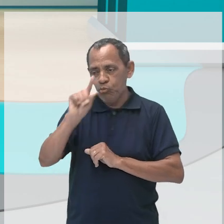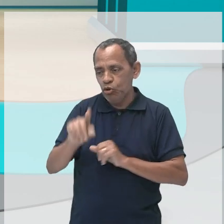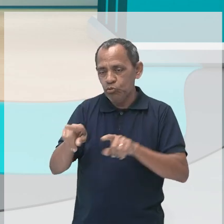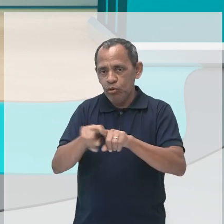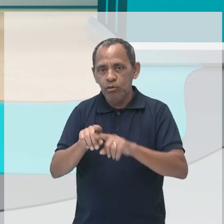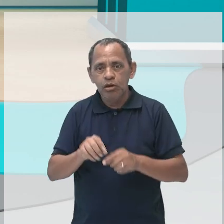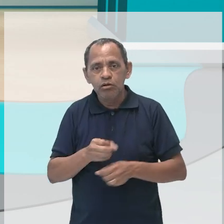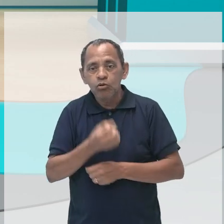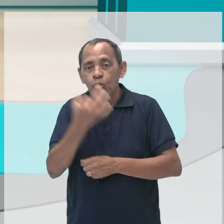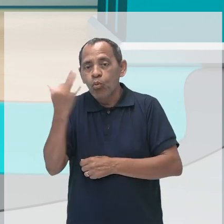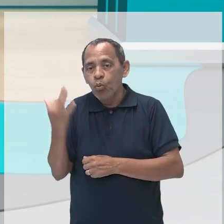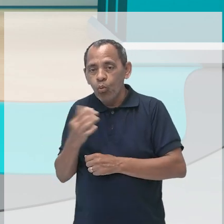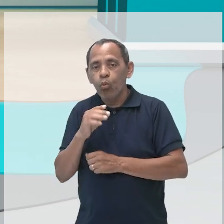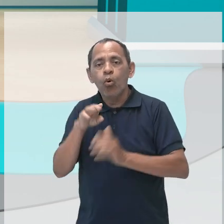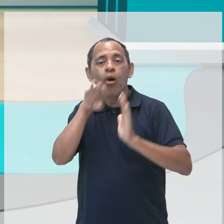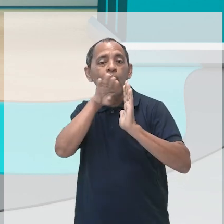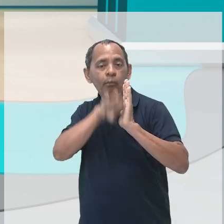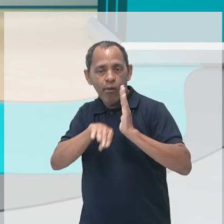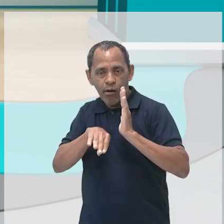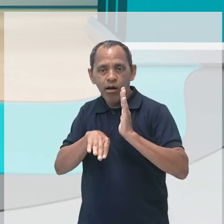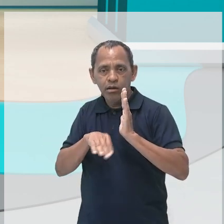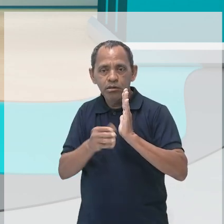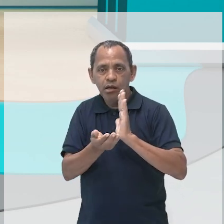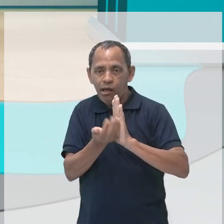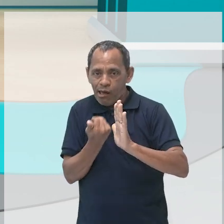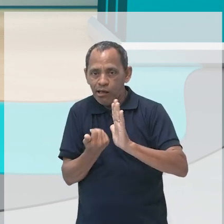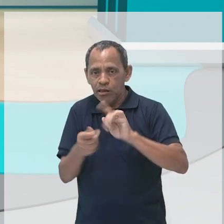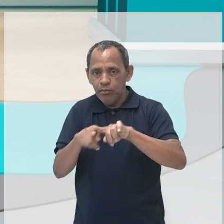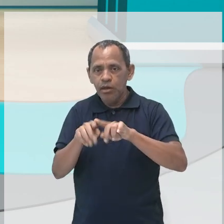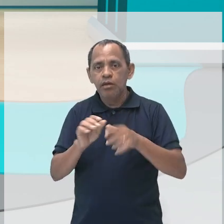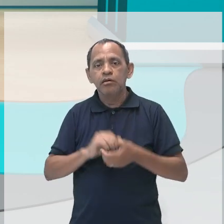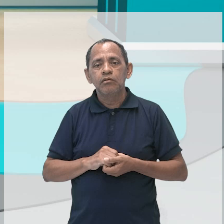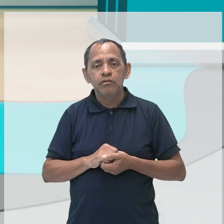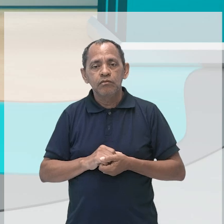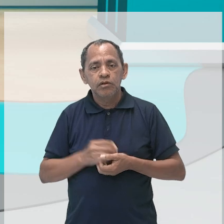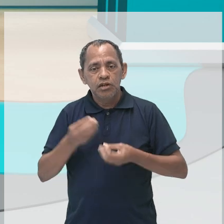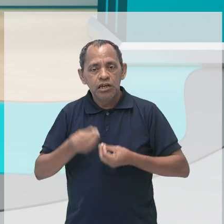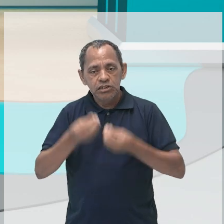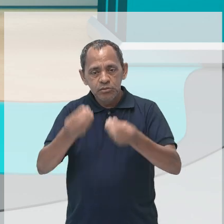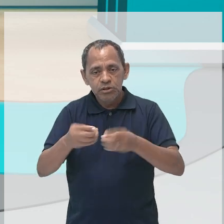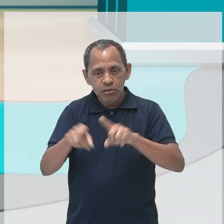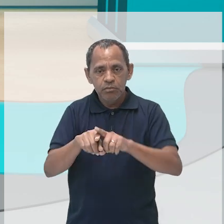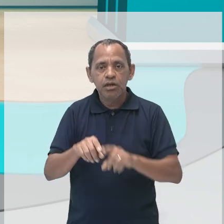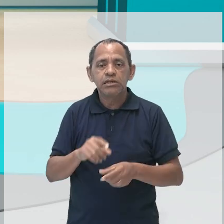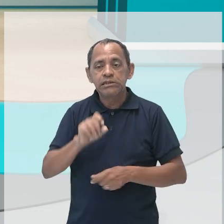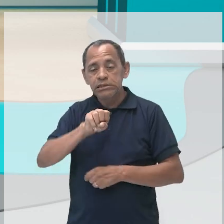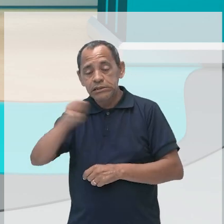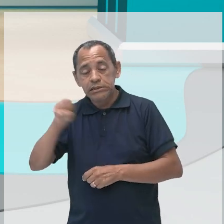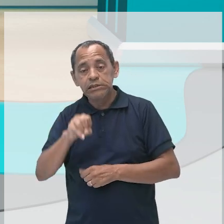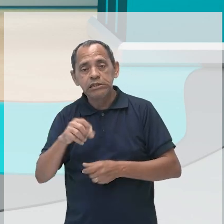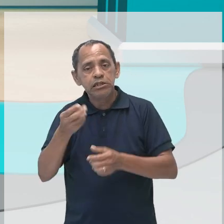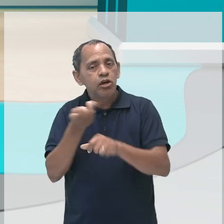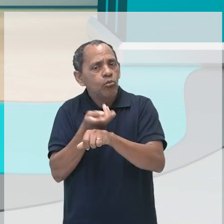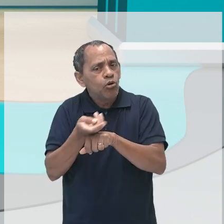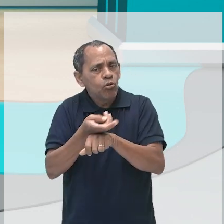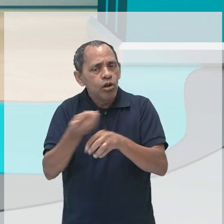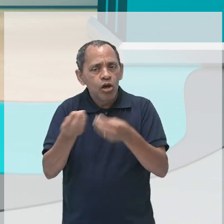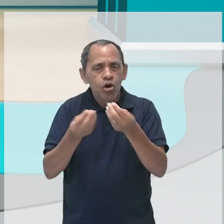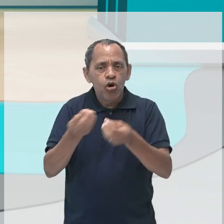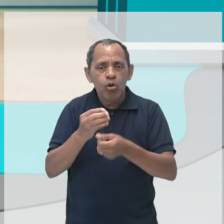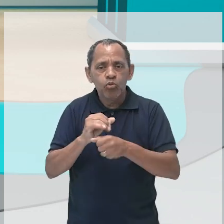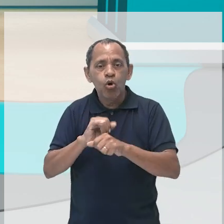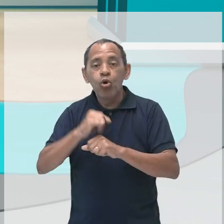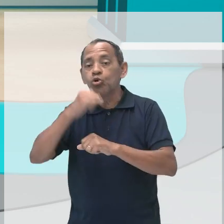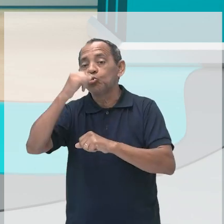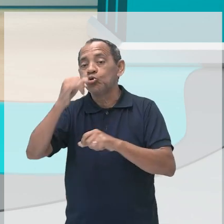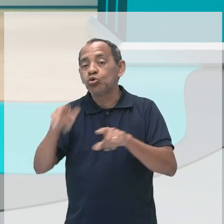quanto de desconto você vai receber se você procurar negociar sua dívida por esse canal, por esse meio, e o quanto de juros você vai pagar.